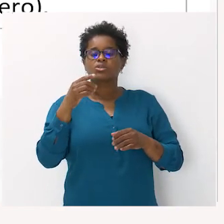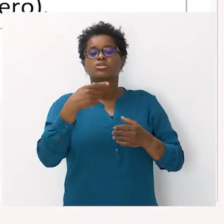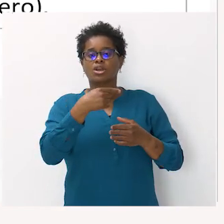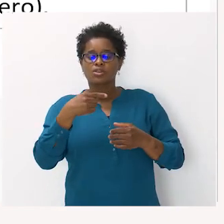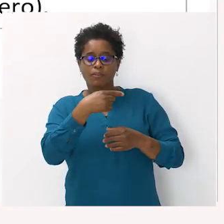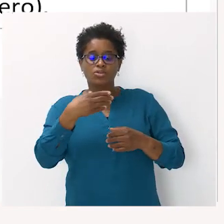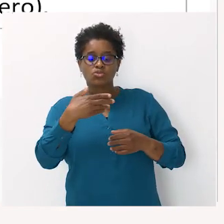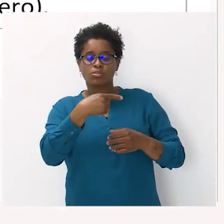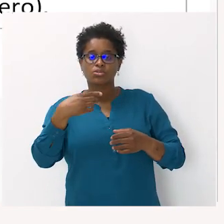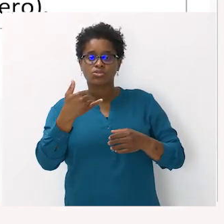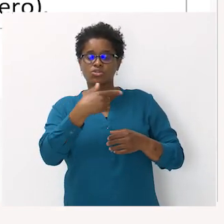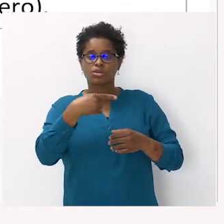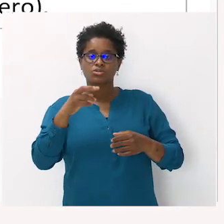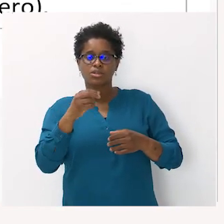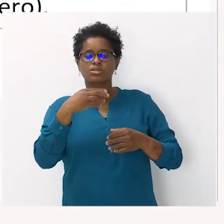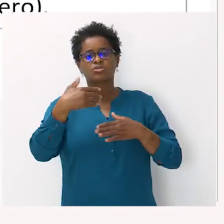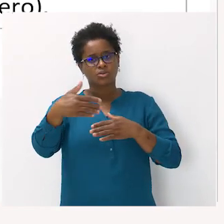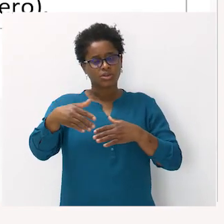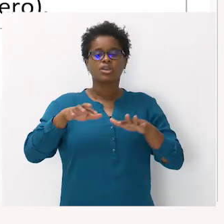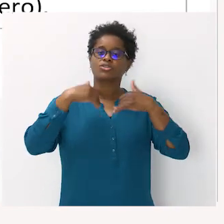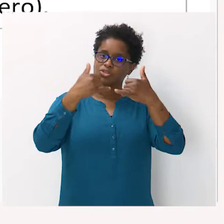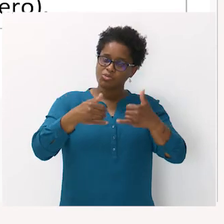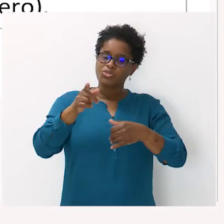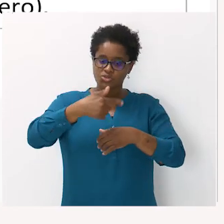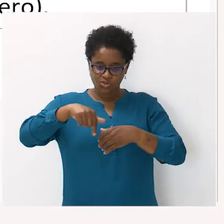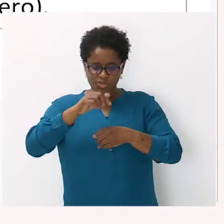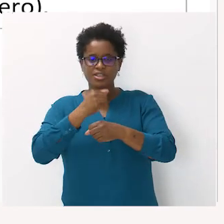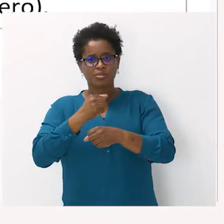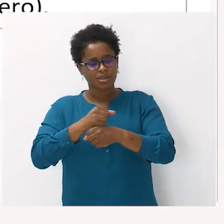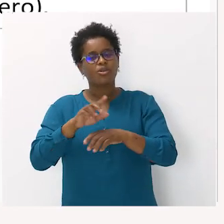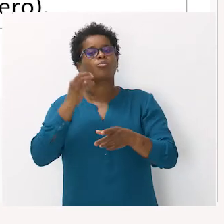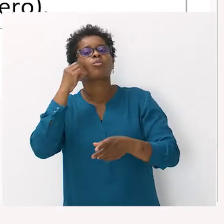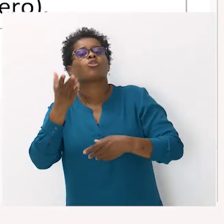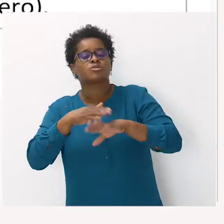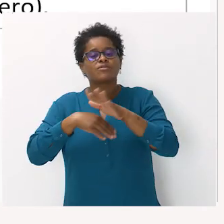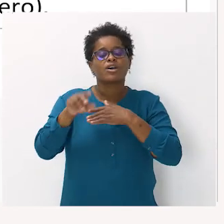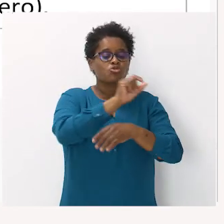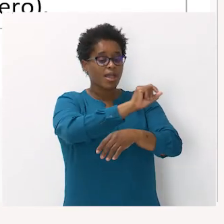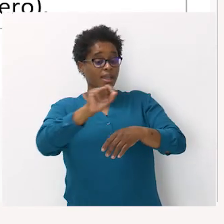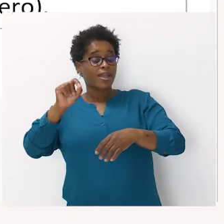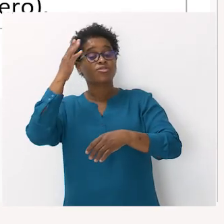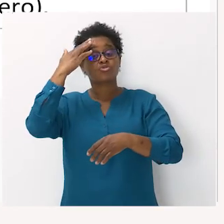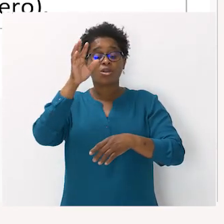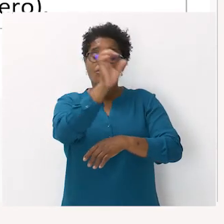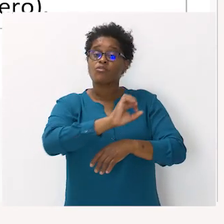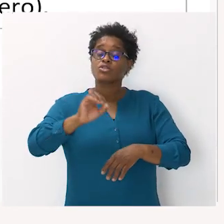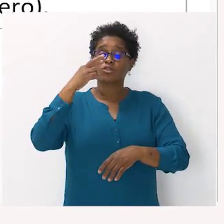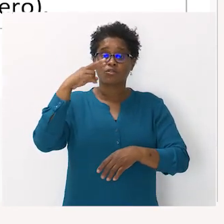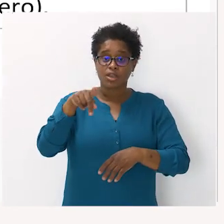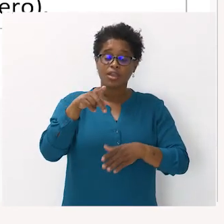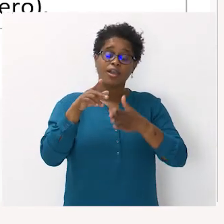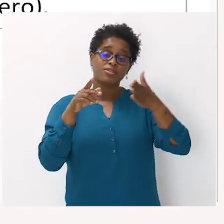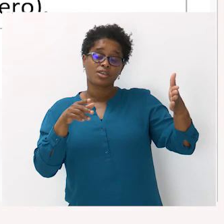-1, -2, -3 e assim por diante. Seguindo, nós vimos a sua representação na reta numérica, como vocês podem ver aqui,